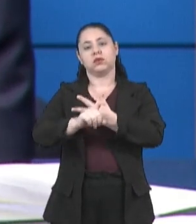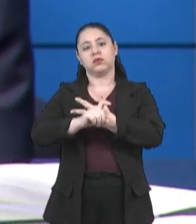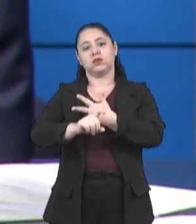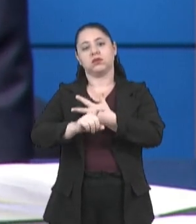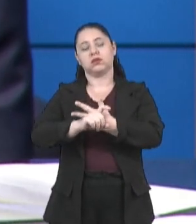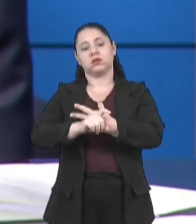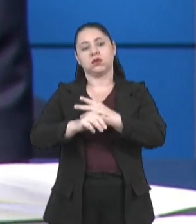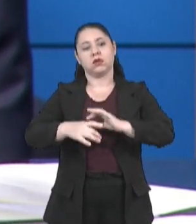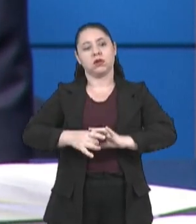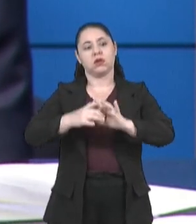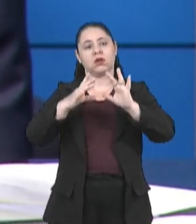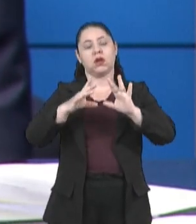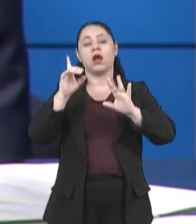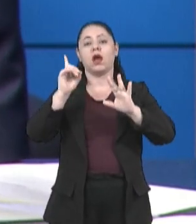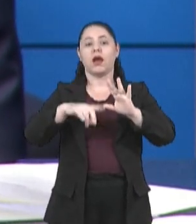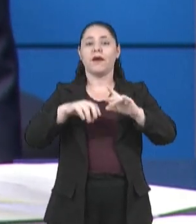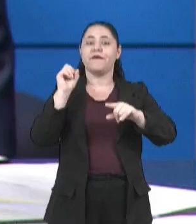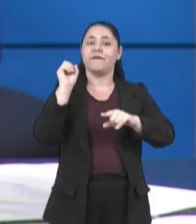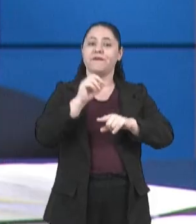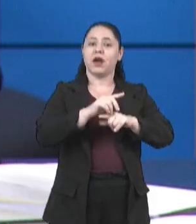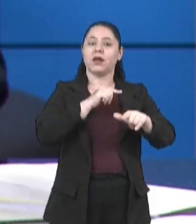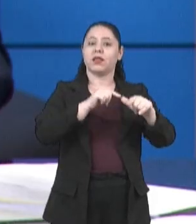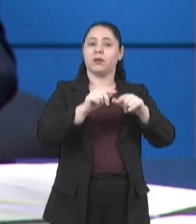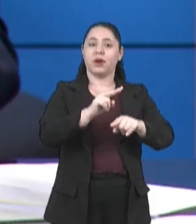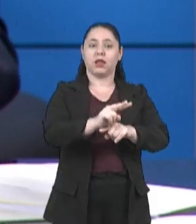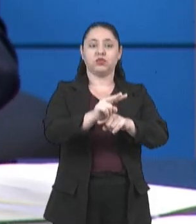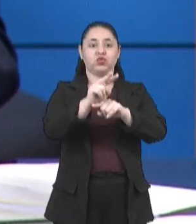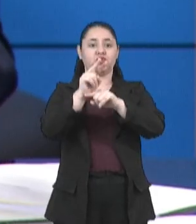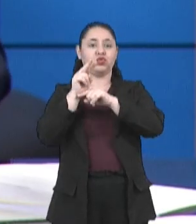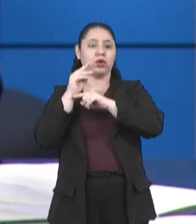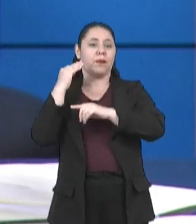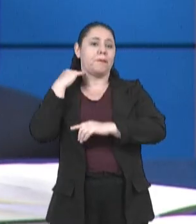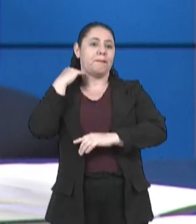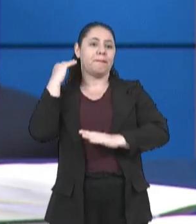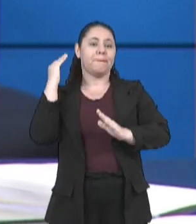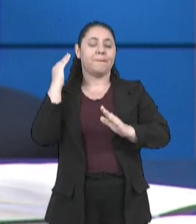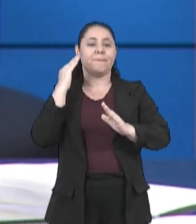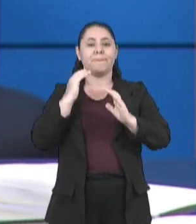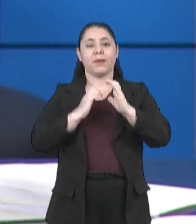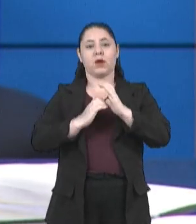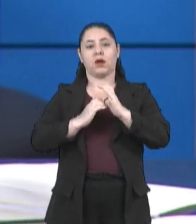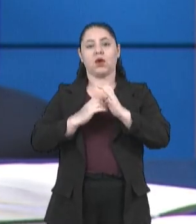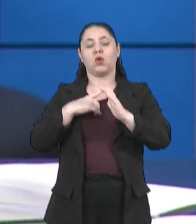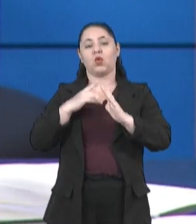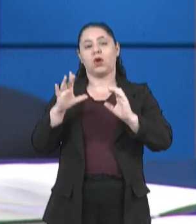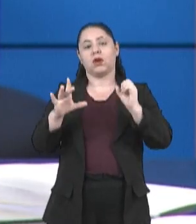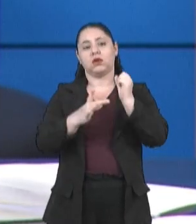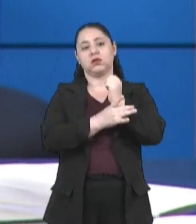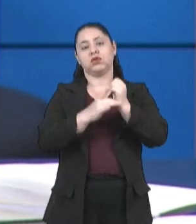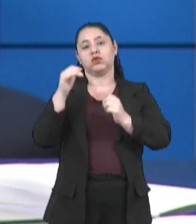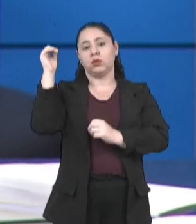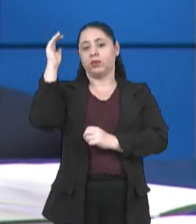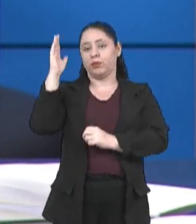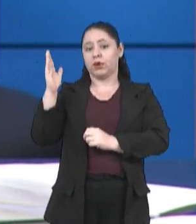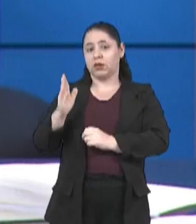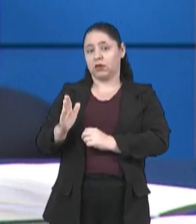Executivo. Autoriza o Poder Executivo a contratar operação de crédito com o Banco do Brasil, com garantia da União.